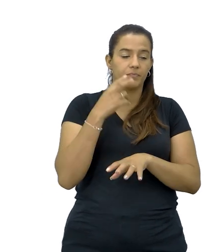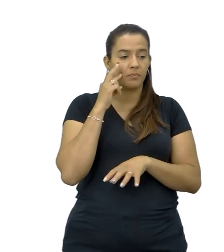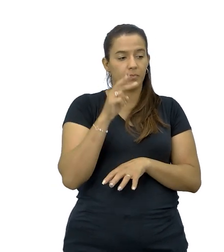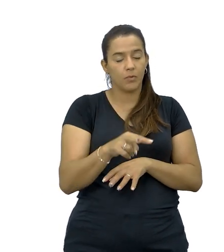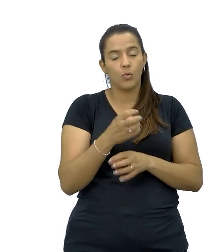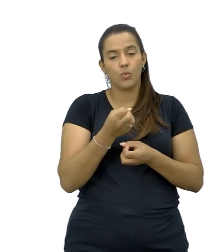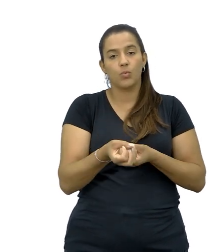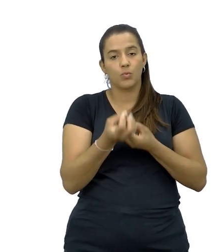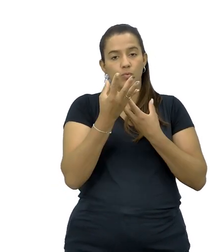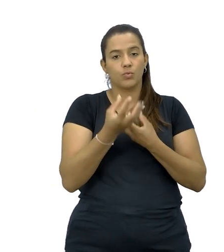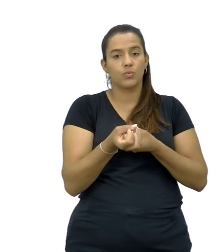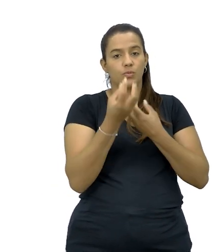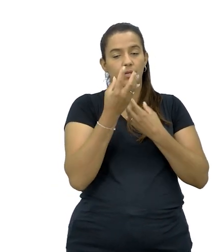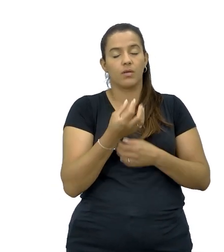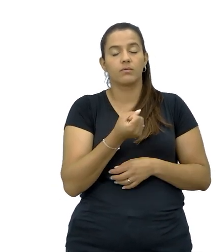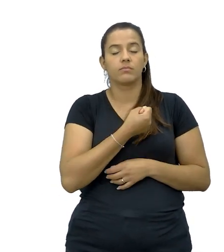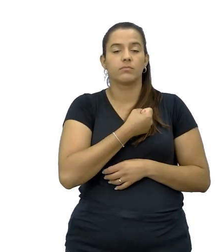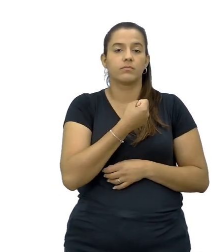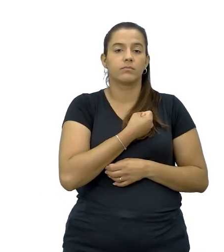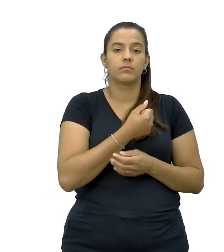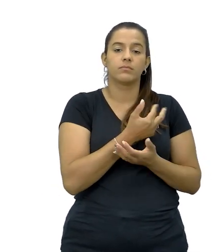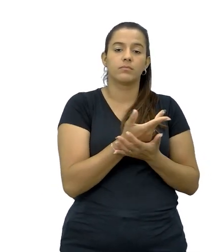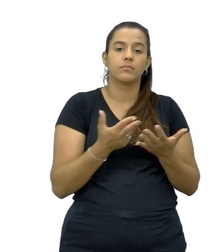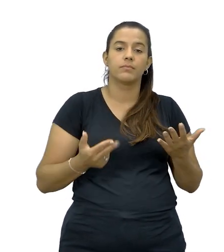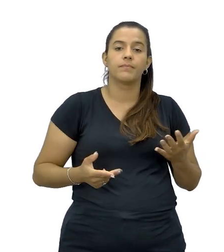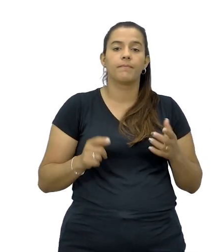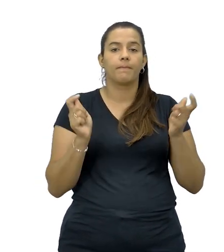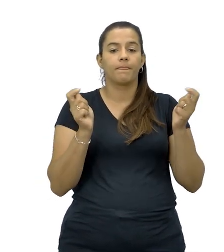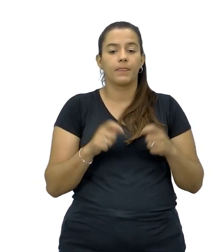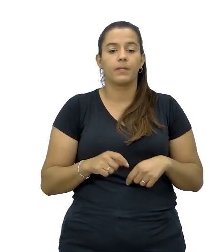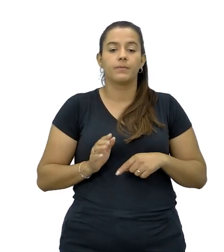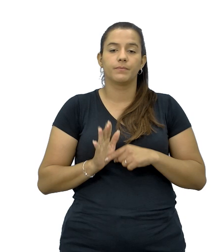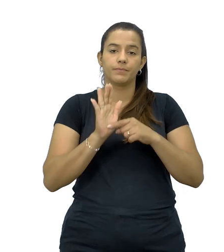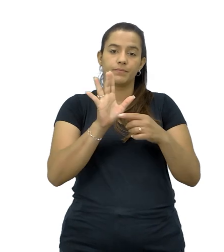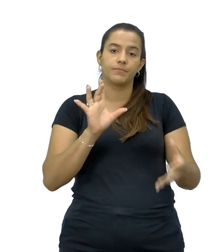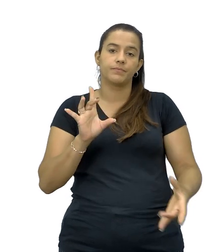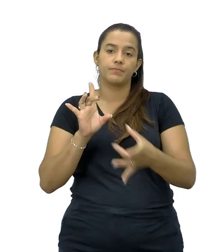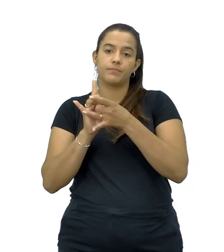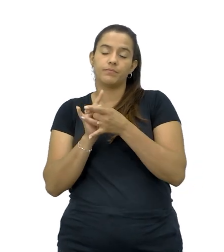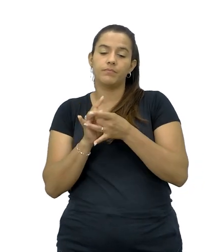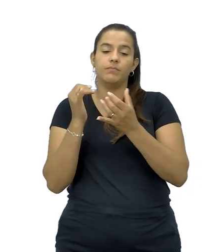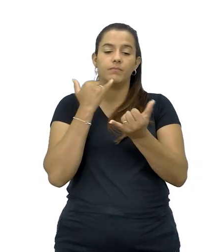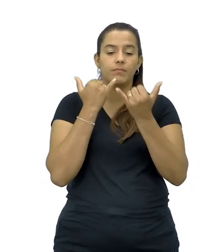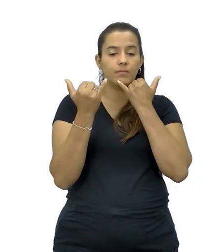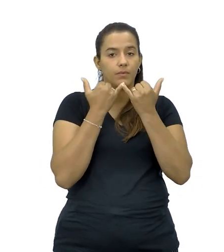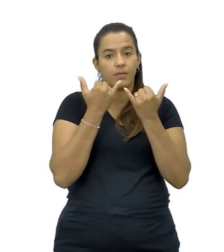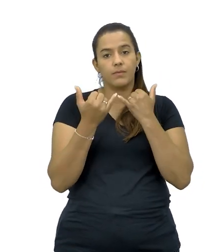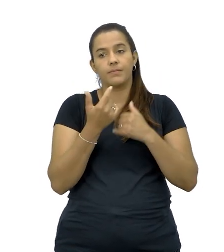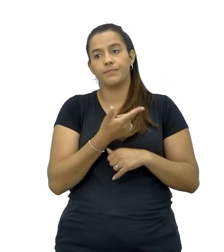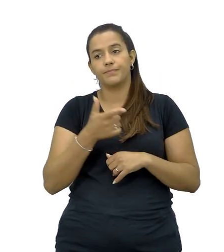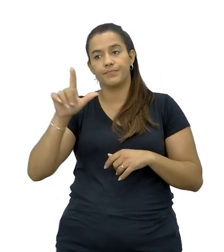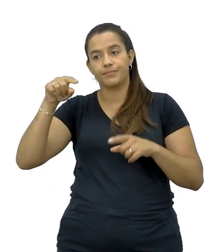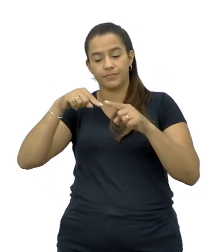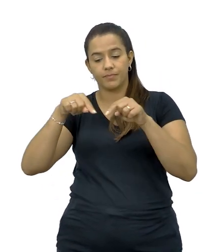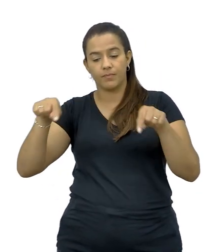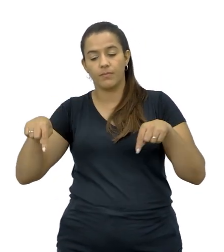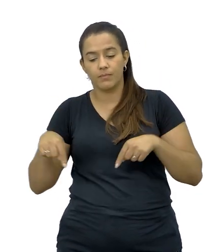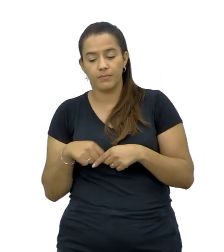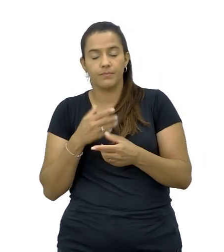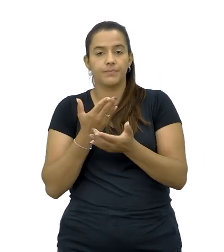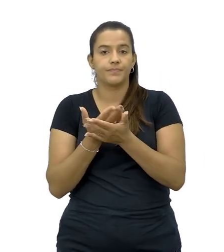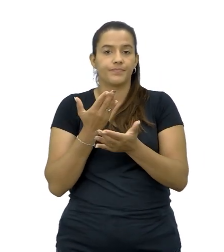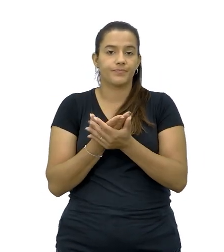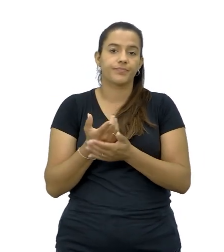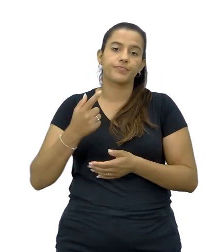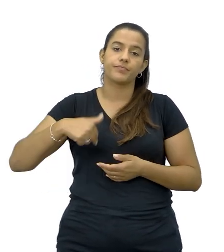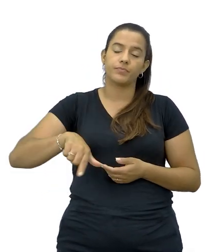eles têm ali um formato de também posso unir essas informações com aquelas que eu tenho em sala de aula, e então eu